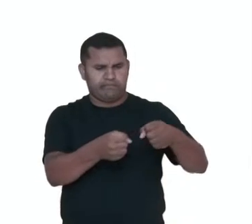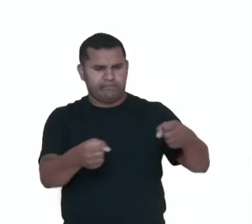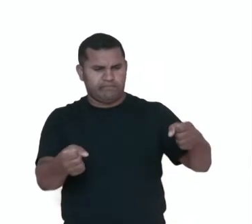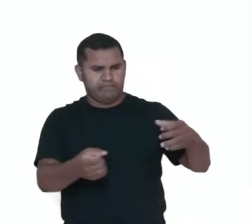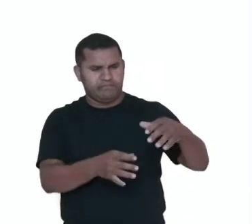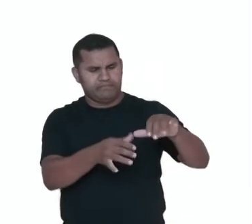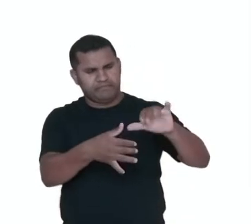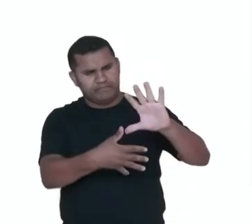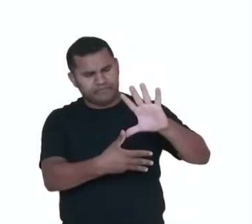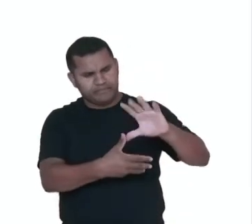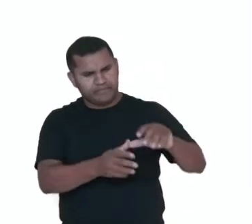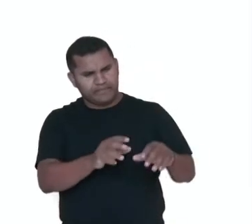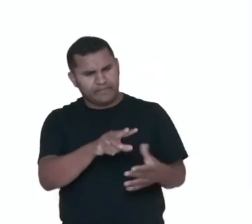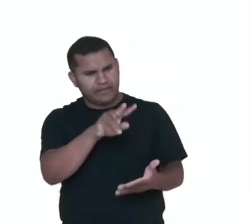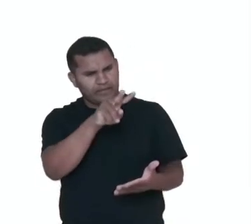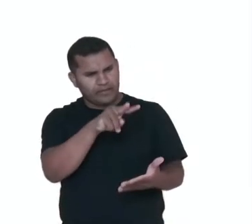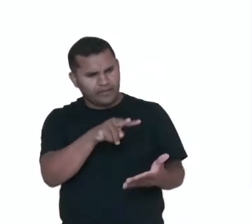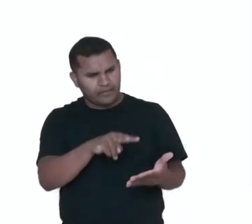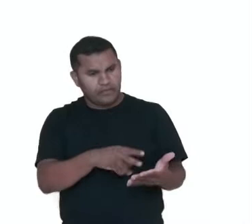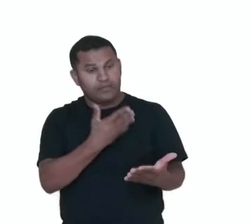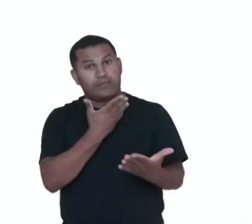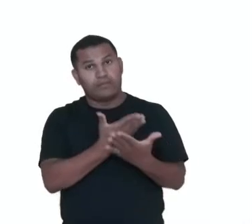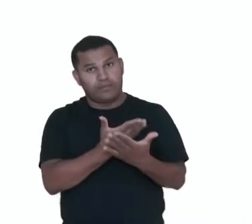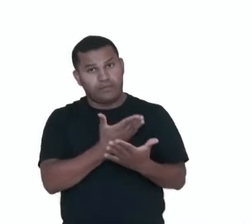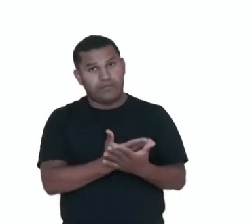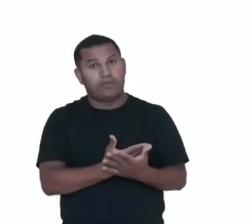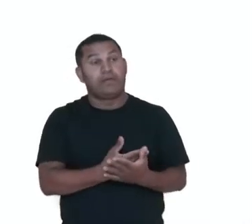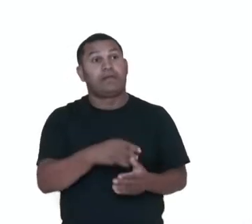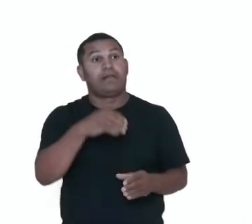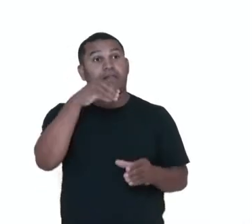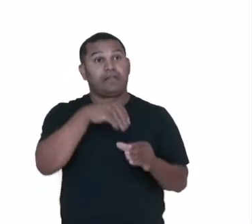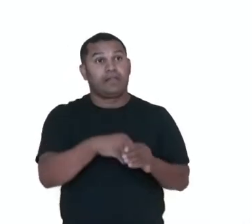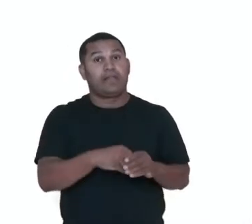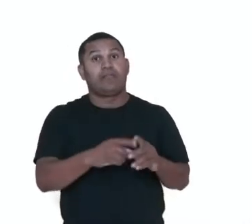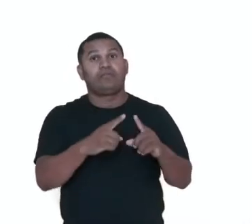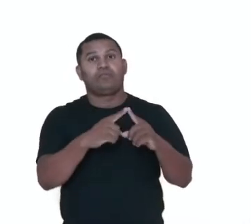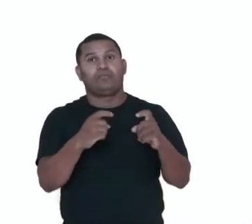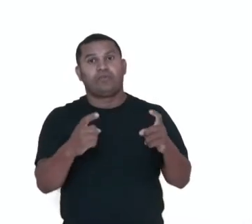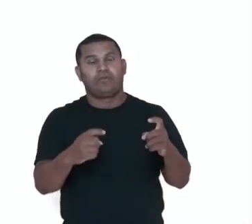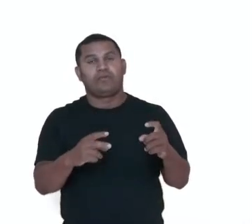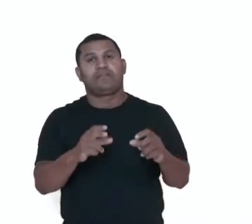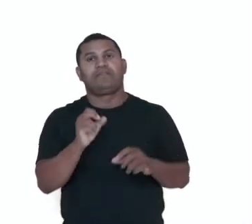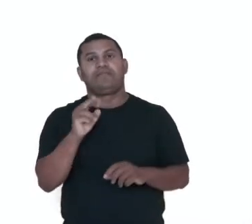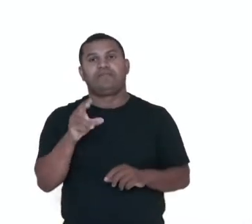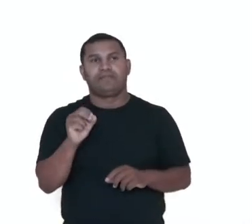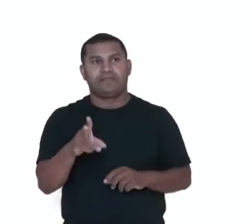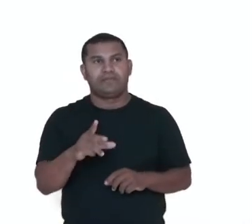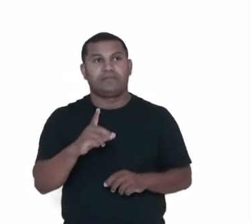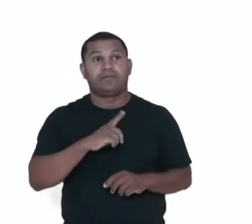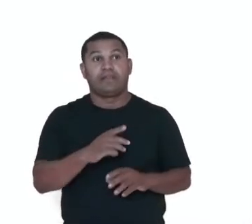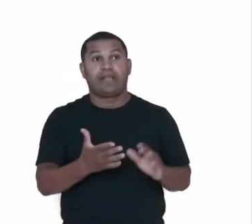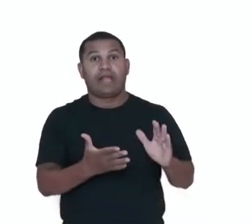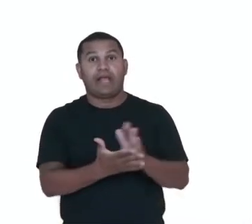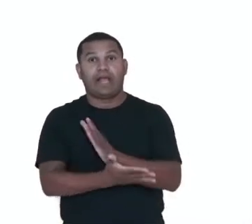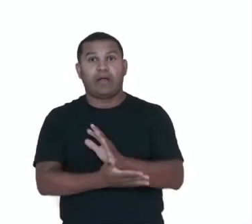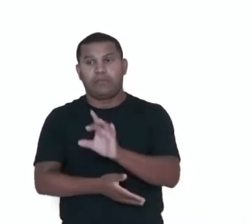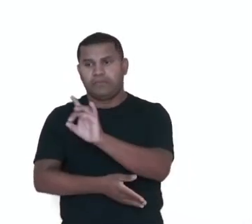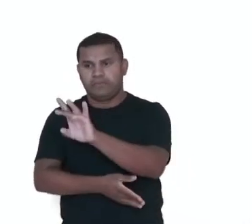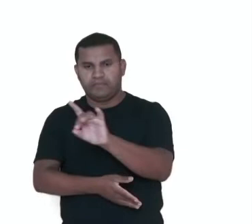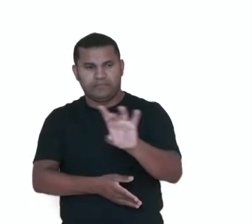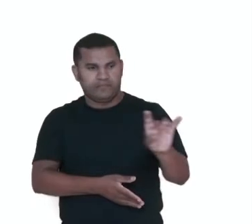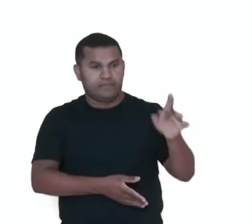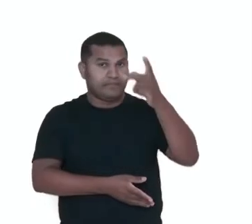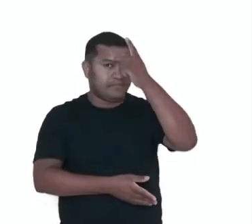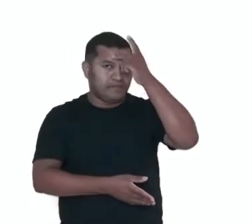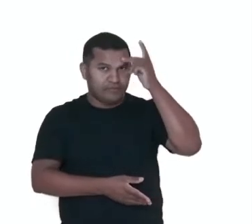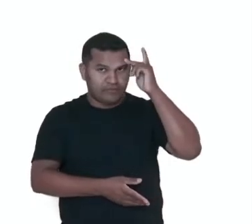novo coronavírus evidencia, em parte, o fato de as pessoas reagirem de forma diferente à doença. Ou seja, a